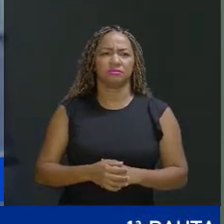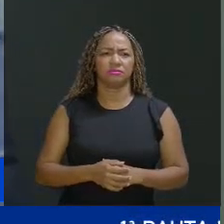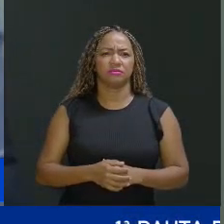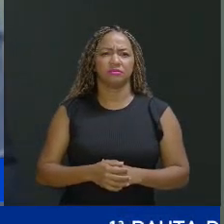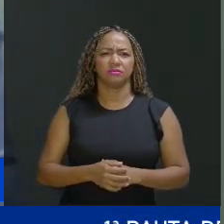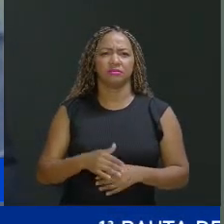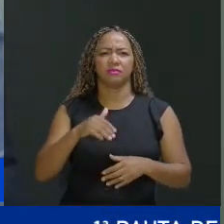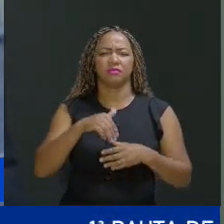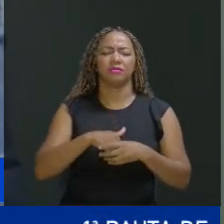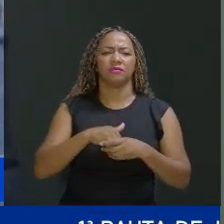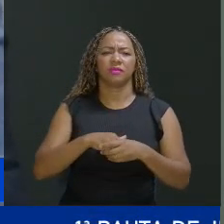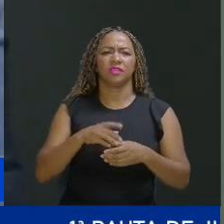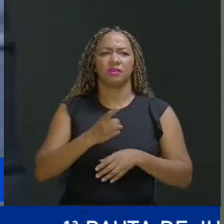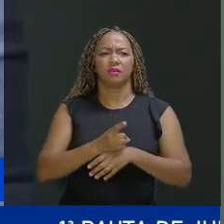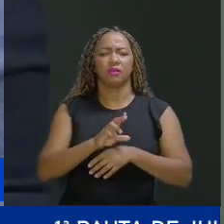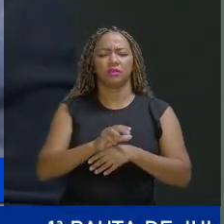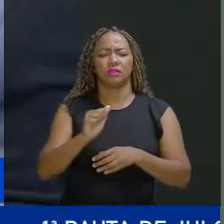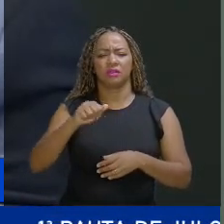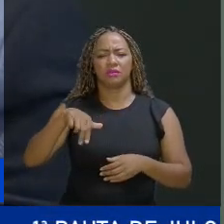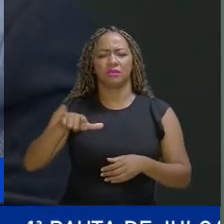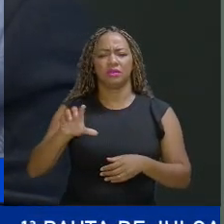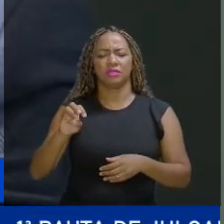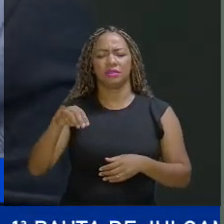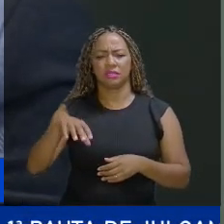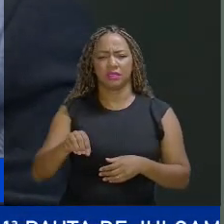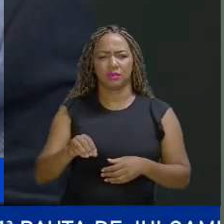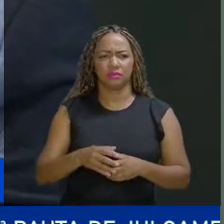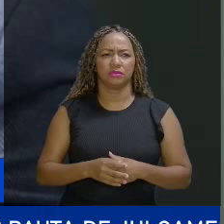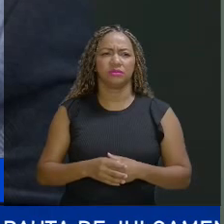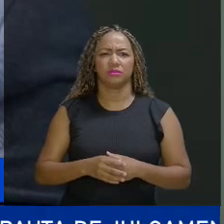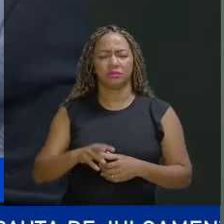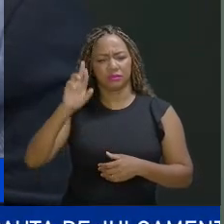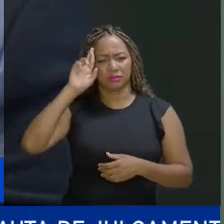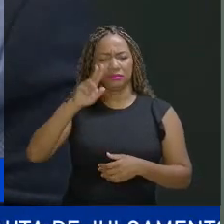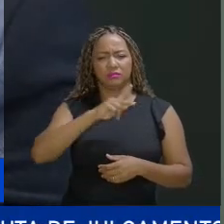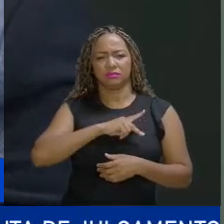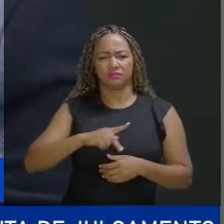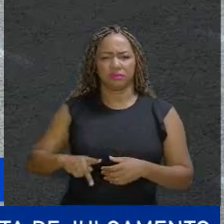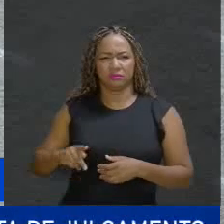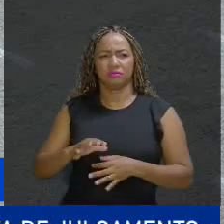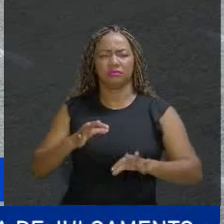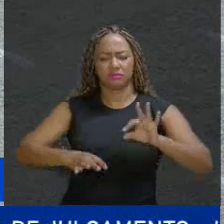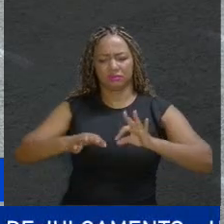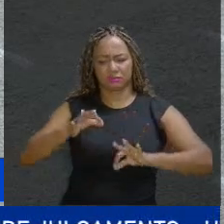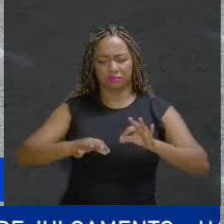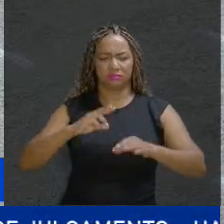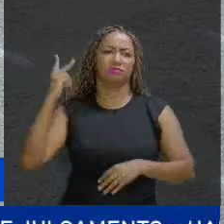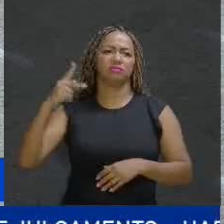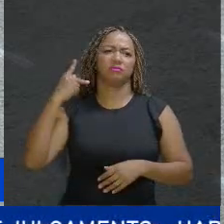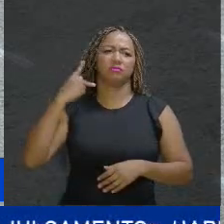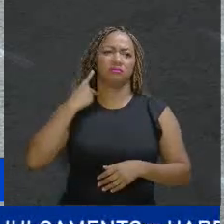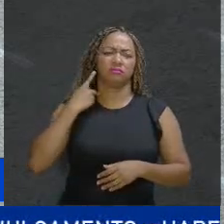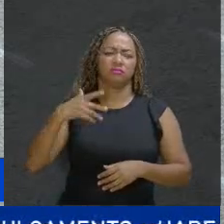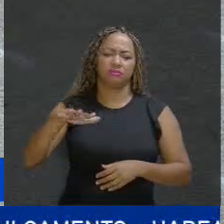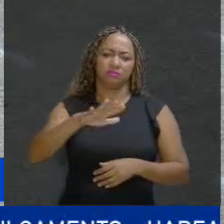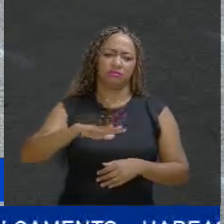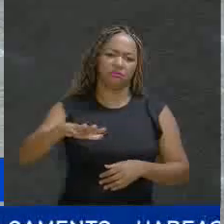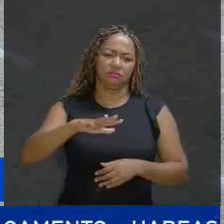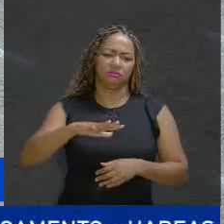na questão de ordem, do doutor Sérgio Gonçalves. Senhor presidente, eminentes pares, senhora procuradora